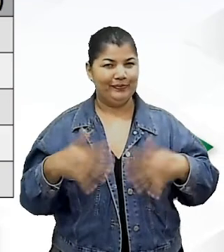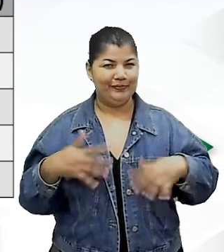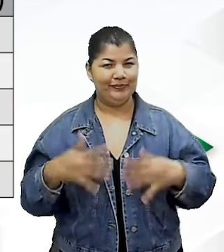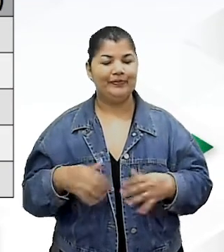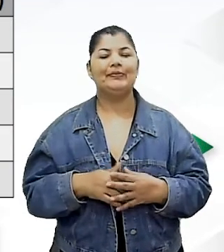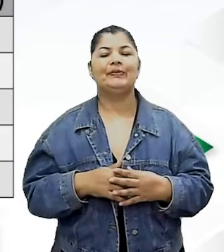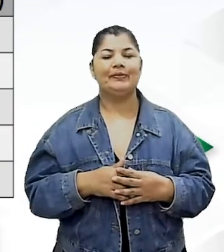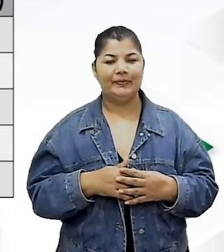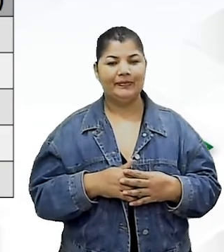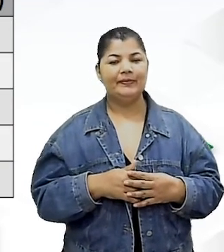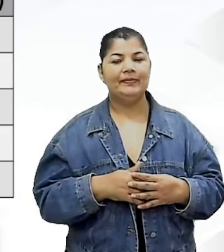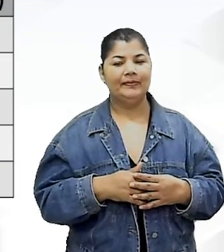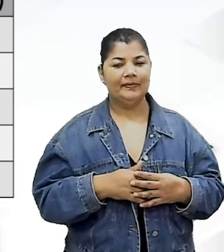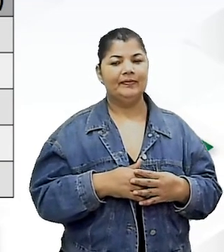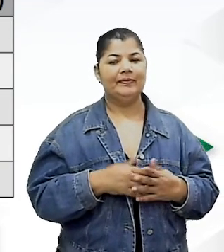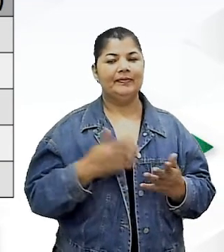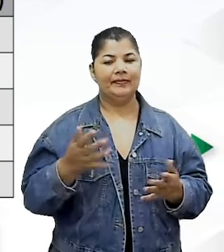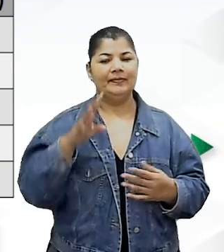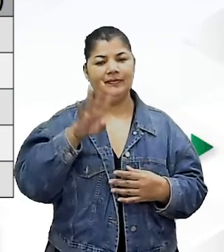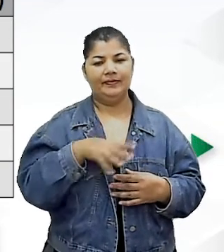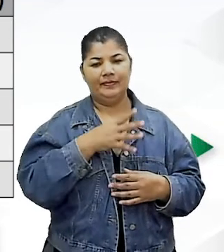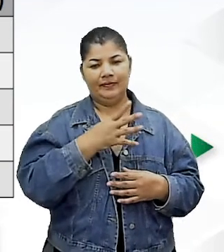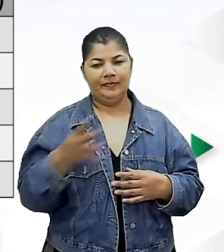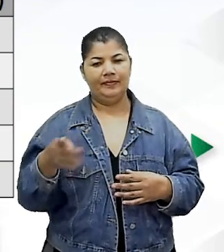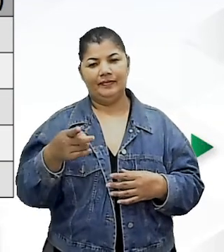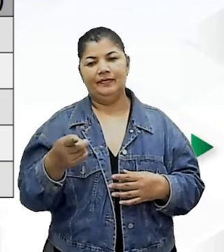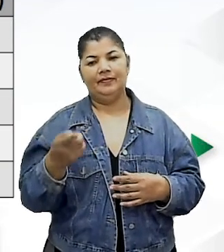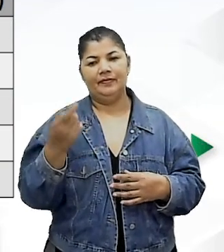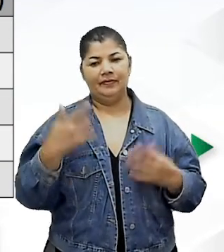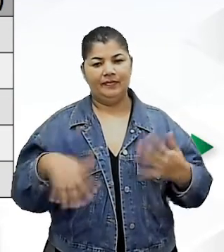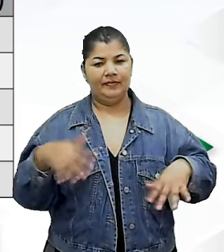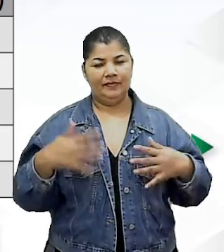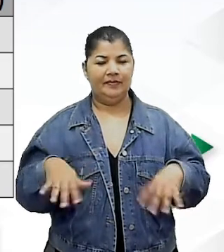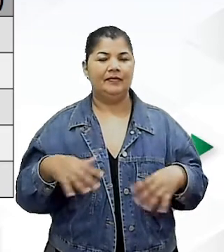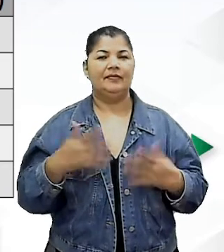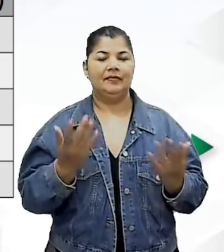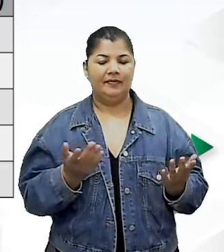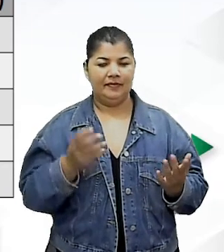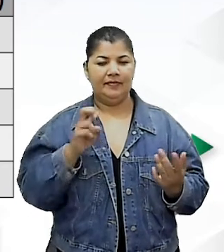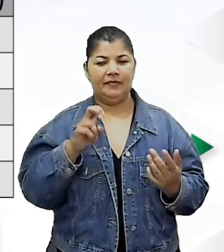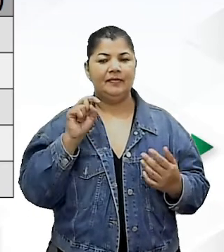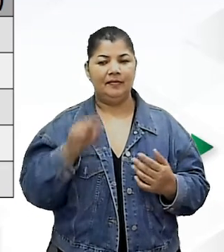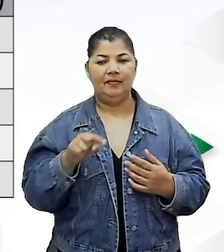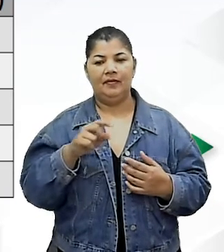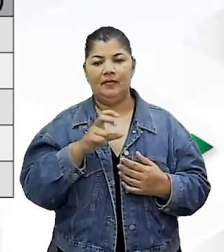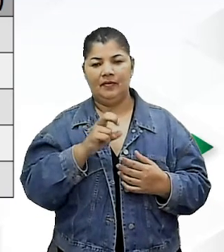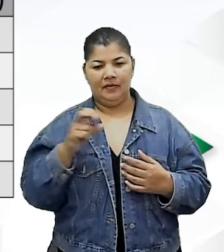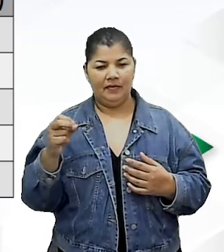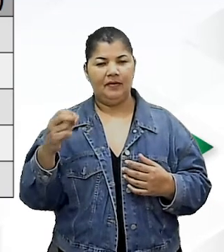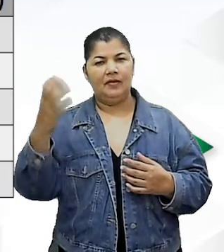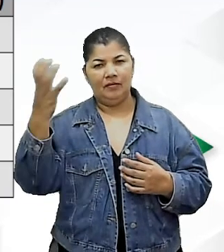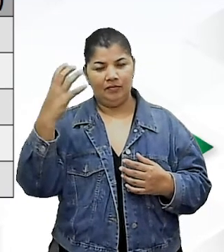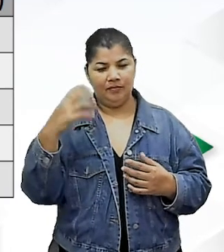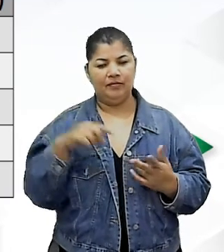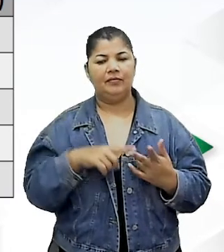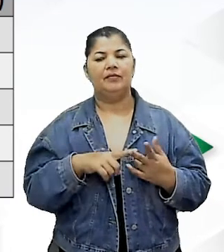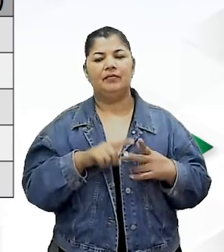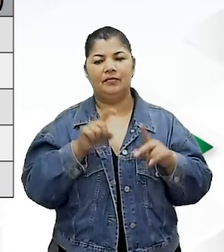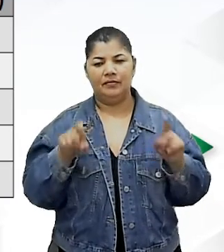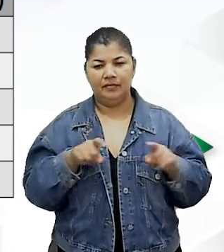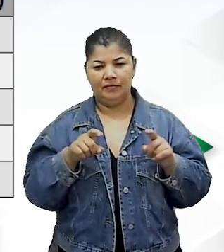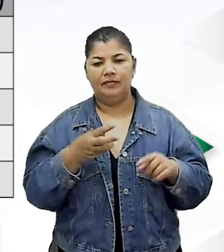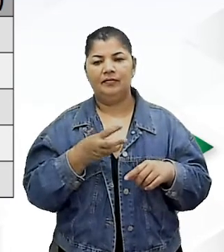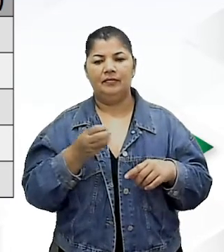aí veja essa tabelinha aí, ó. Chuveiro elétrico, mais ou menos 5.500 watts gasta. Computador,